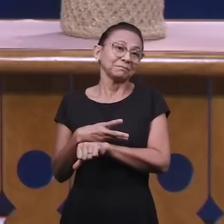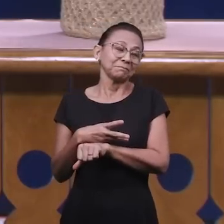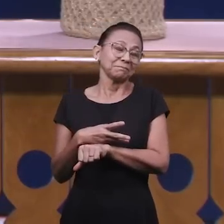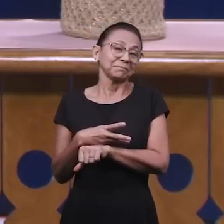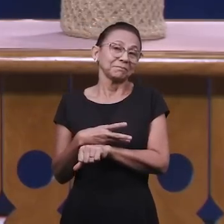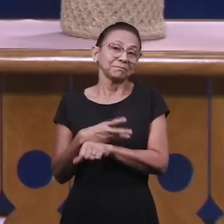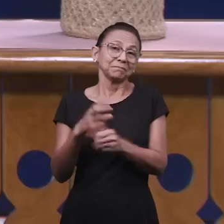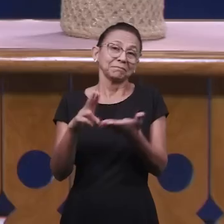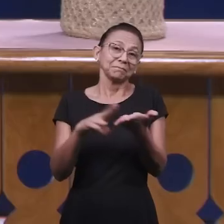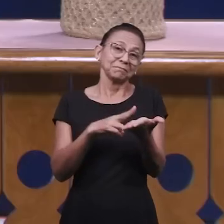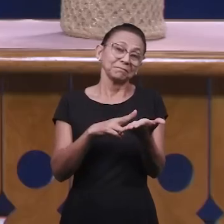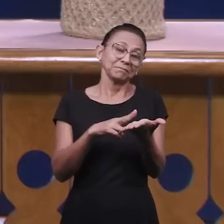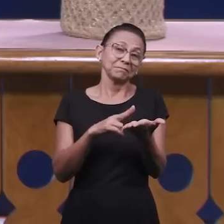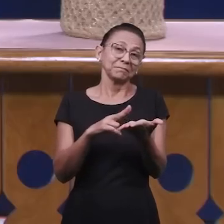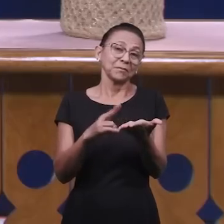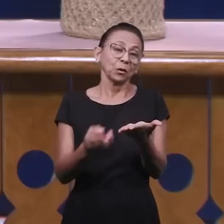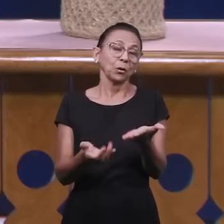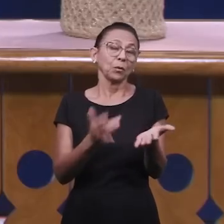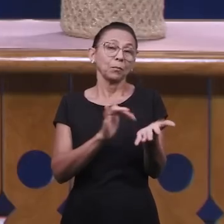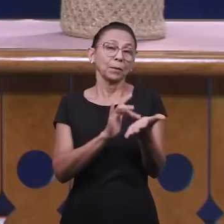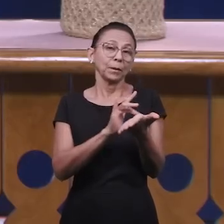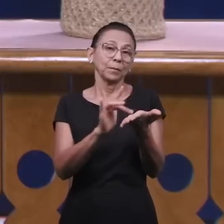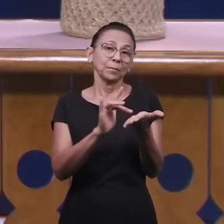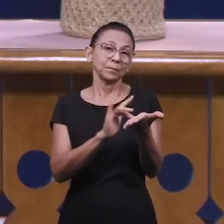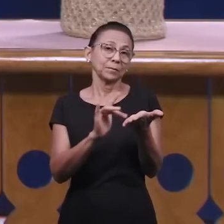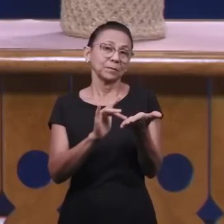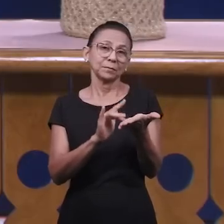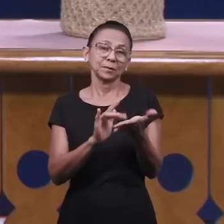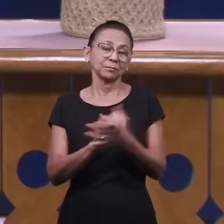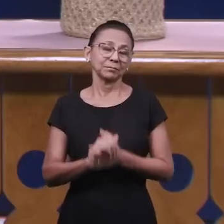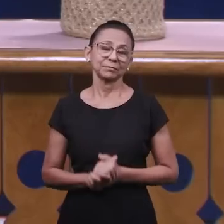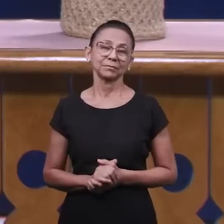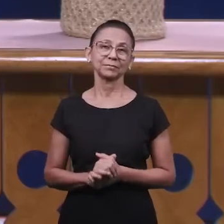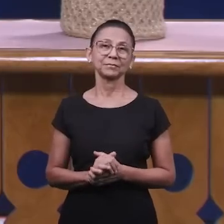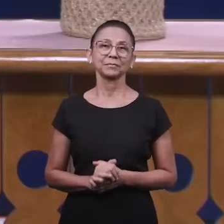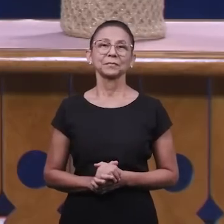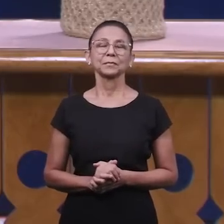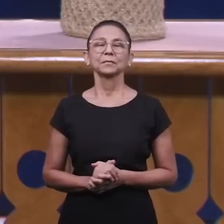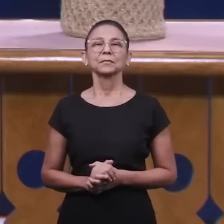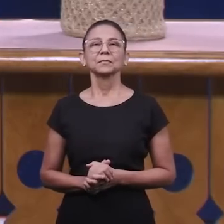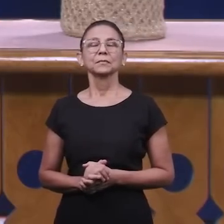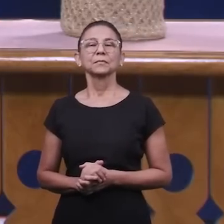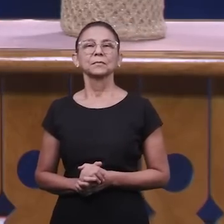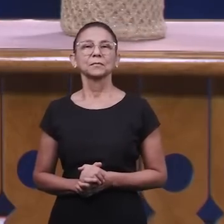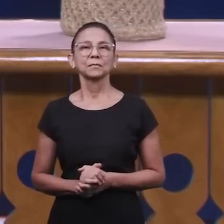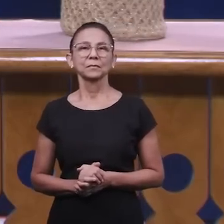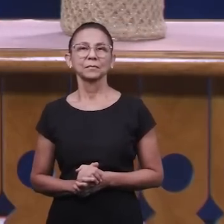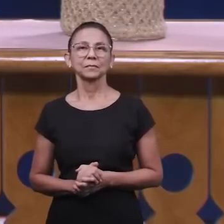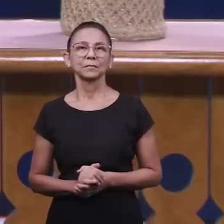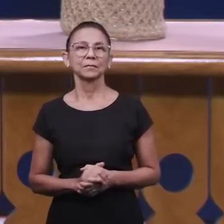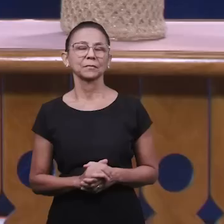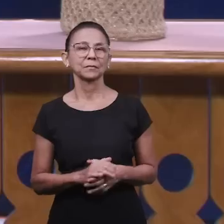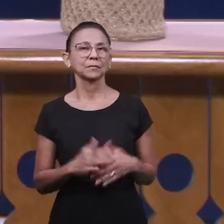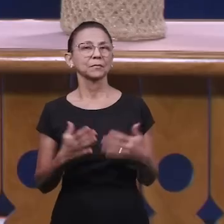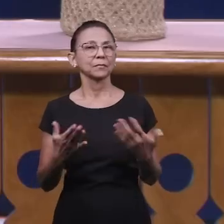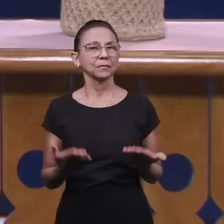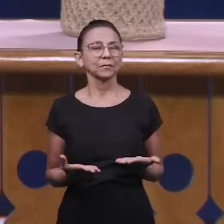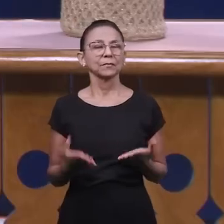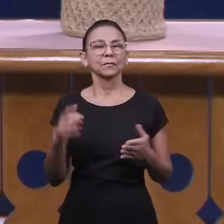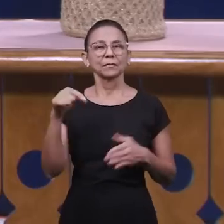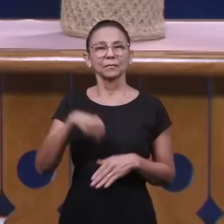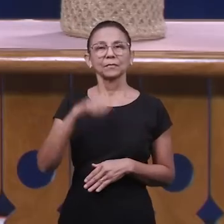para te atender. Para quem está no Brasil, tem um outro QR Code agora diferente que apareceu, tá vendo? Esse outro QR